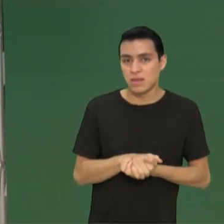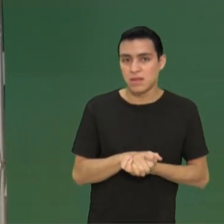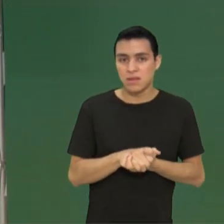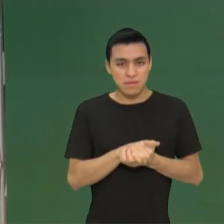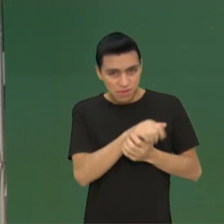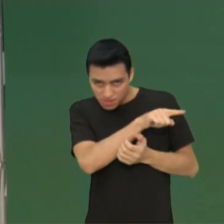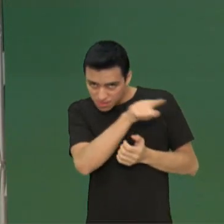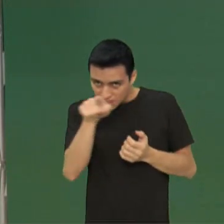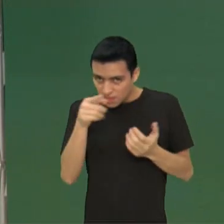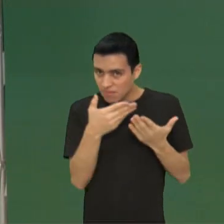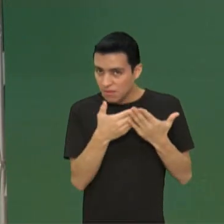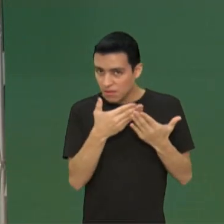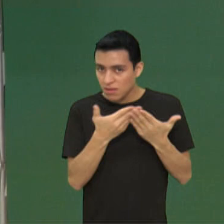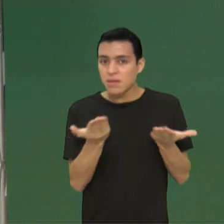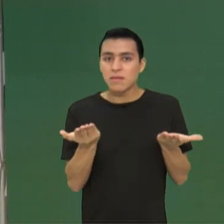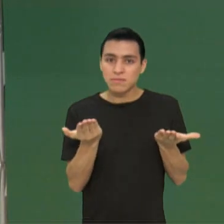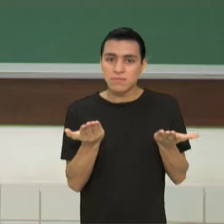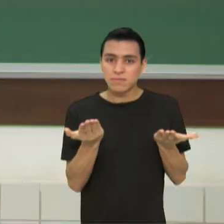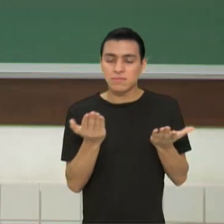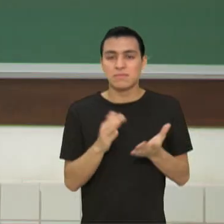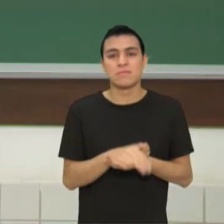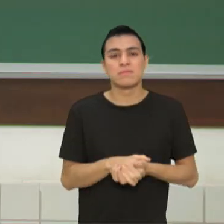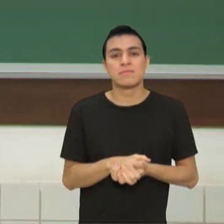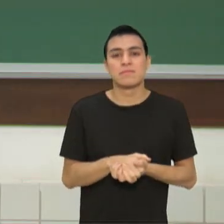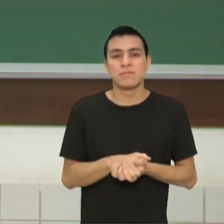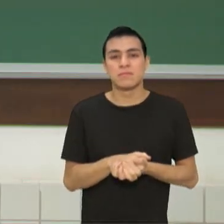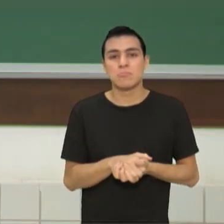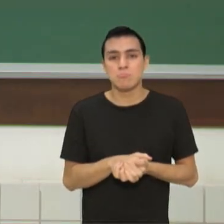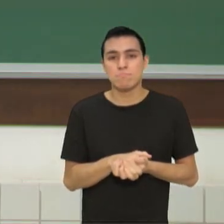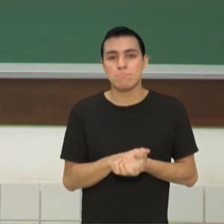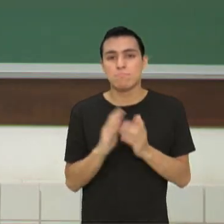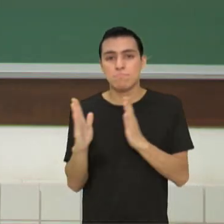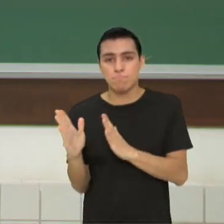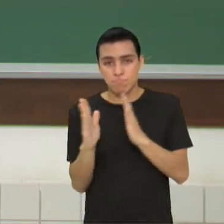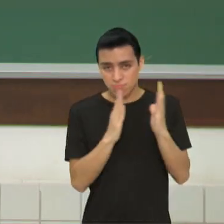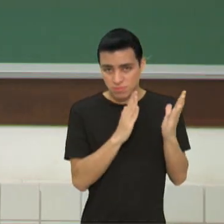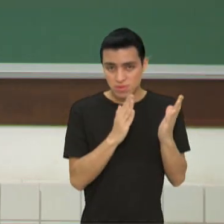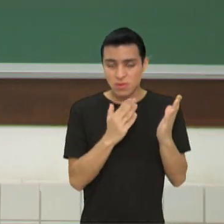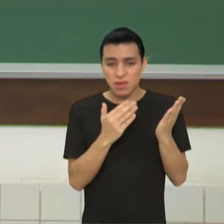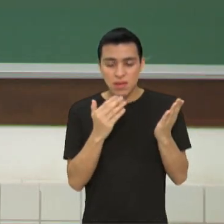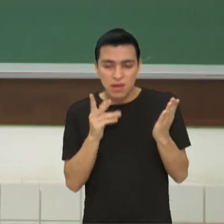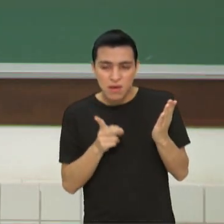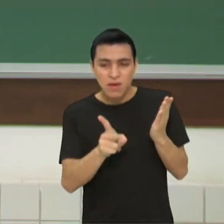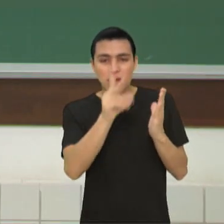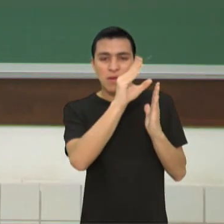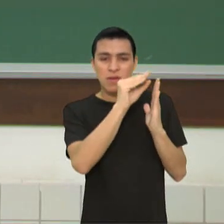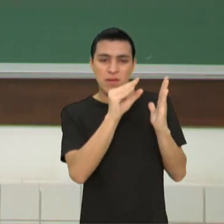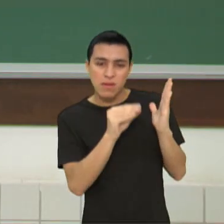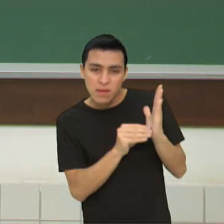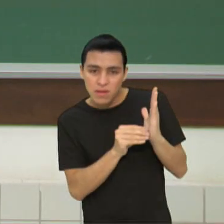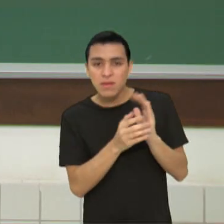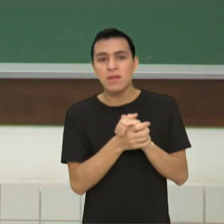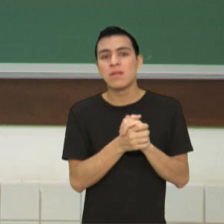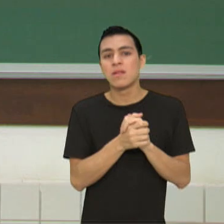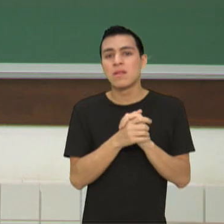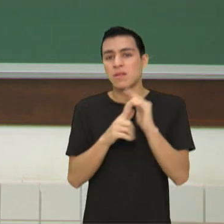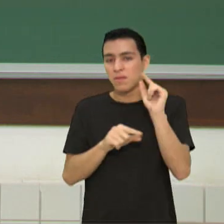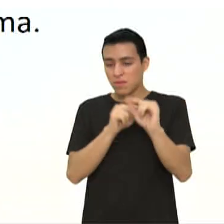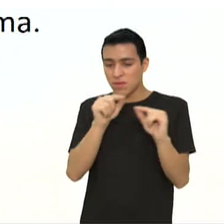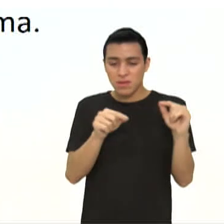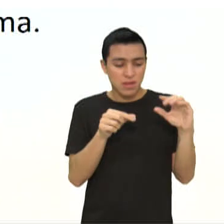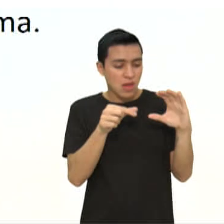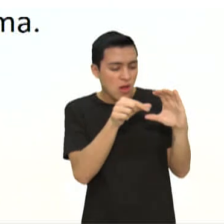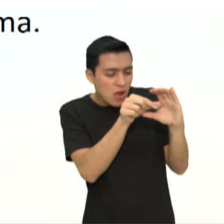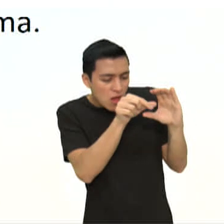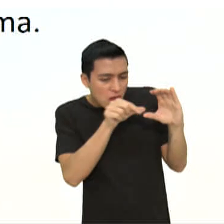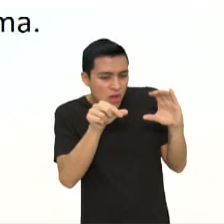Você é estudante, não é? Ah, tá. Obrigado. Gente, para entrar no conteúdo, conjunto de cisternas